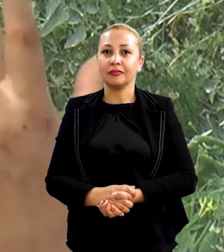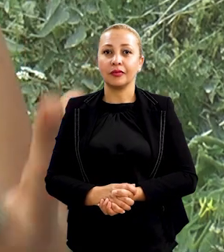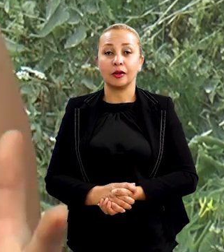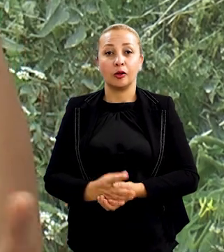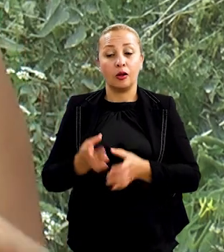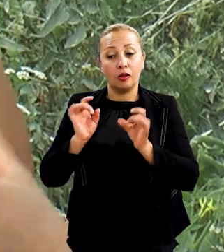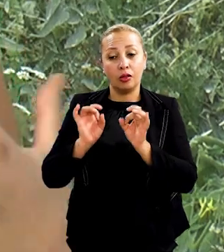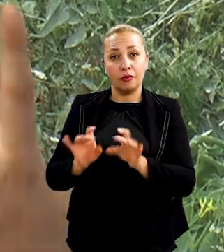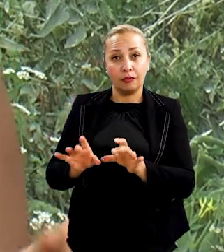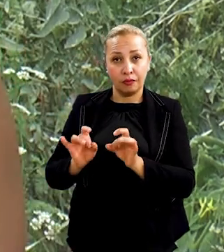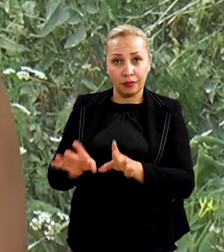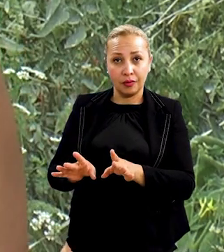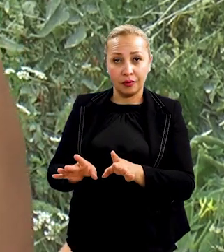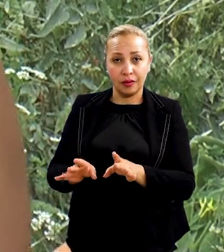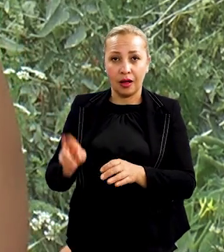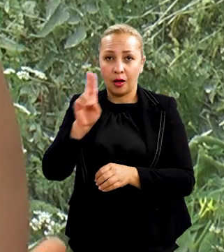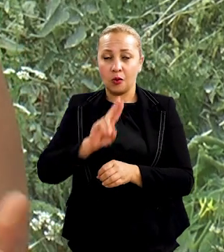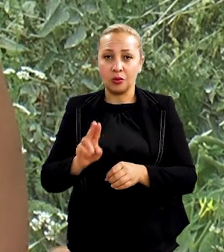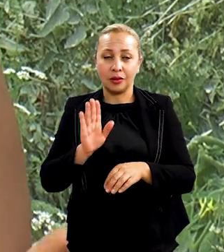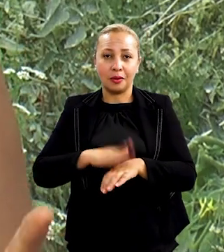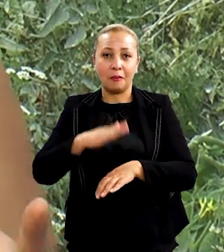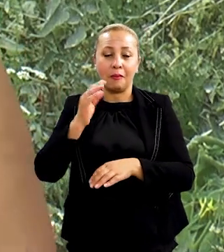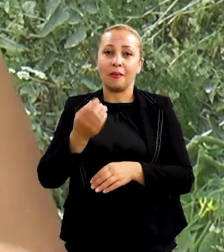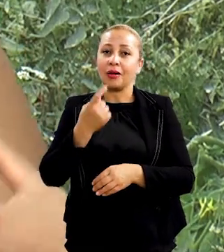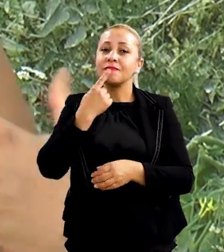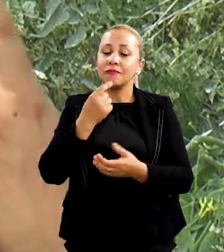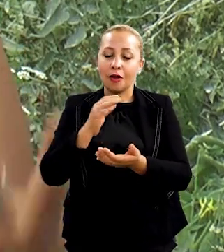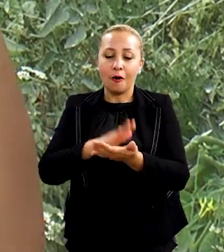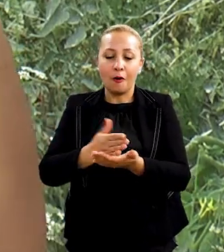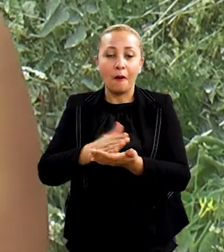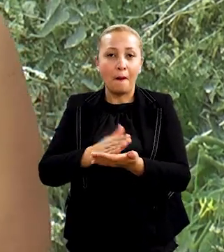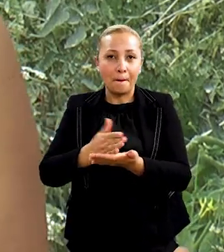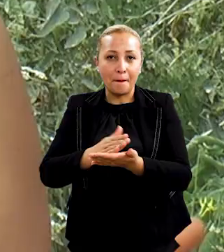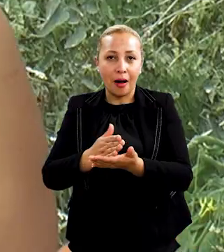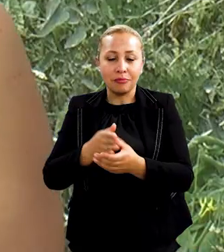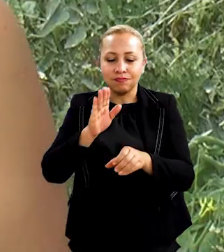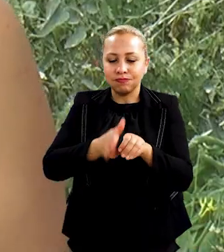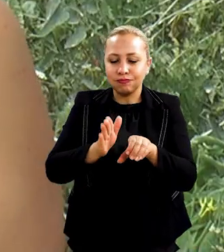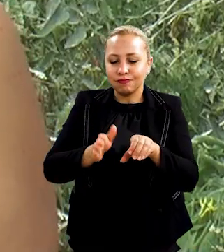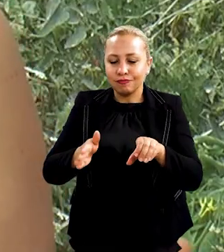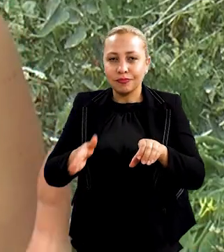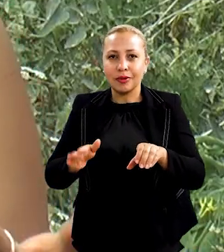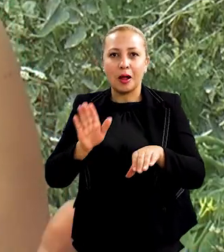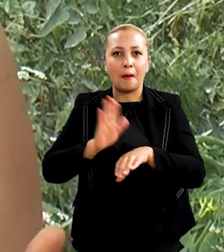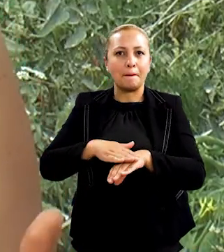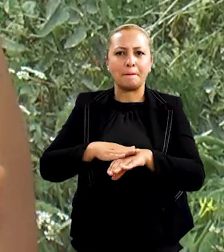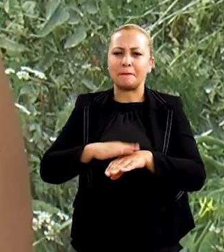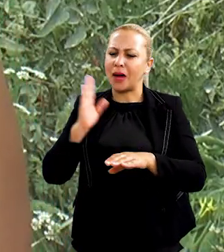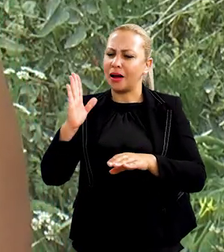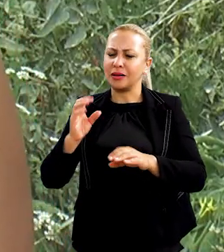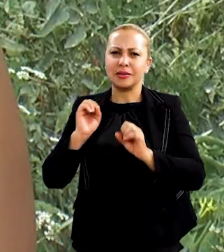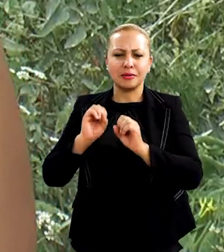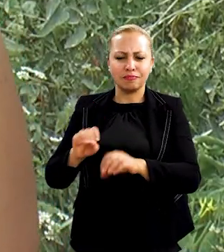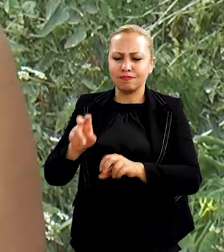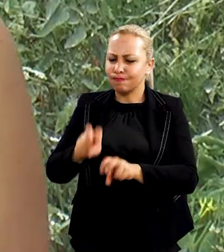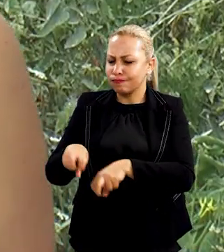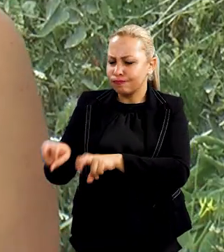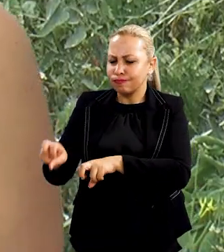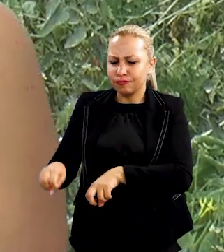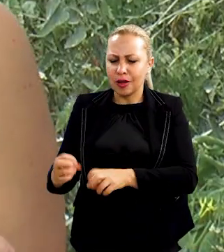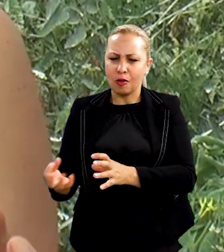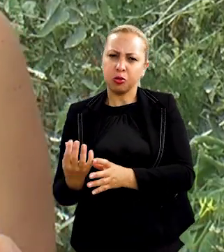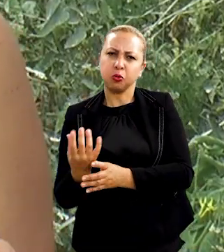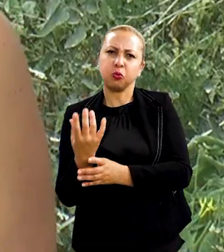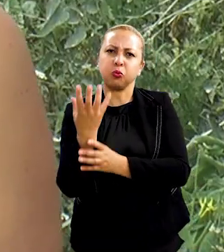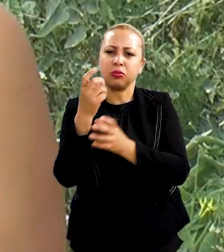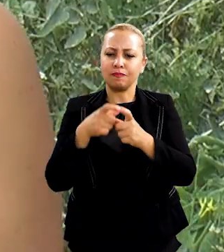No comércio, é mais utilizado o tomate híbrido porque ele tem uma alta produtividade. Então, como ele tem uma alta produtividade, o lucro